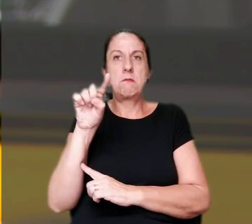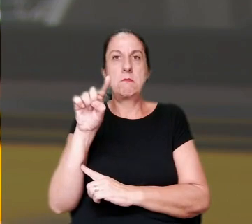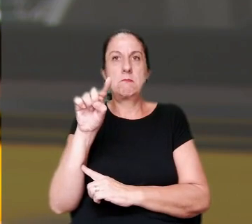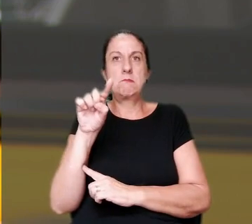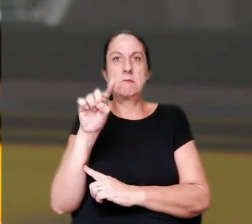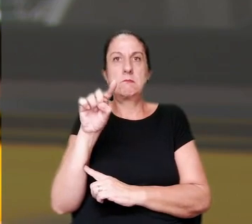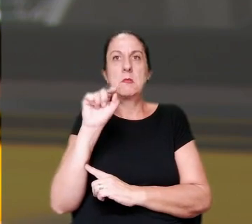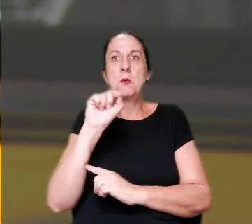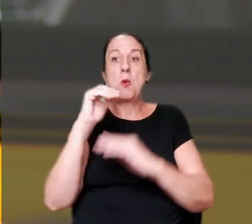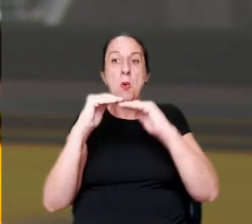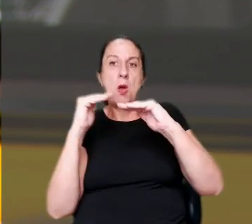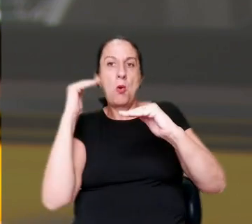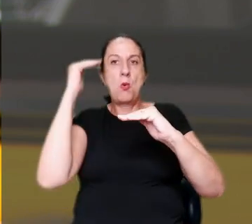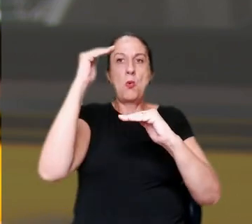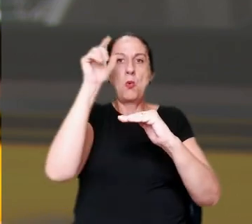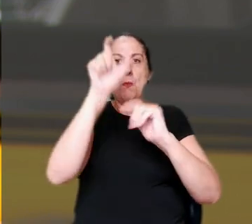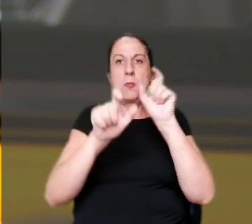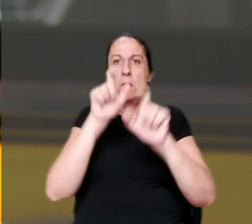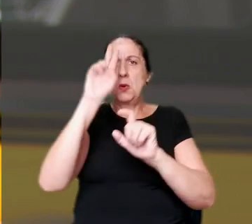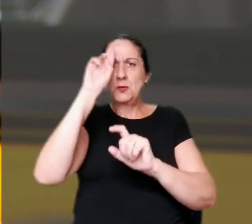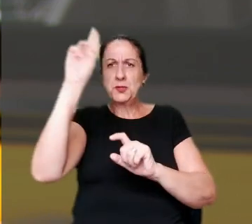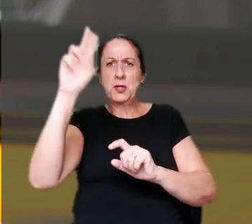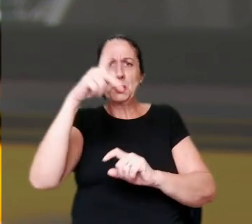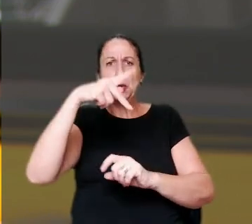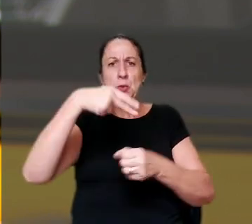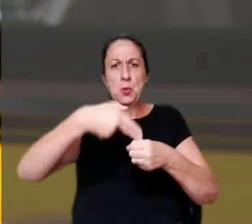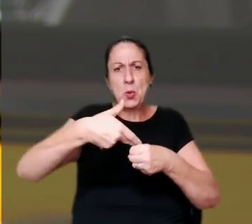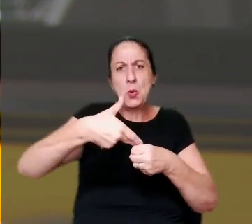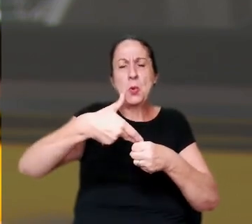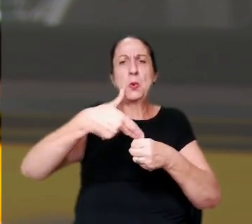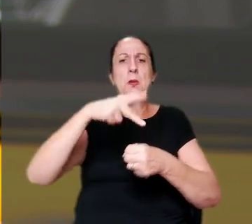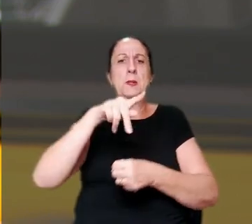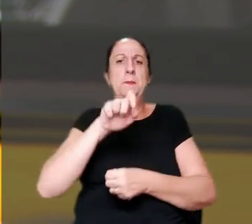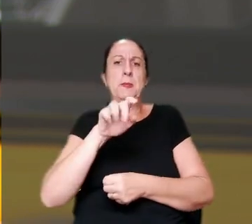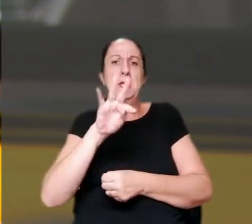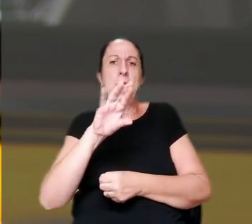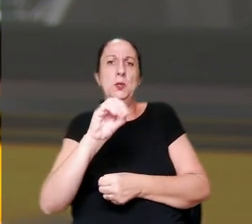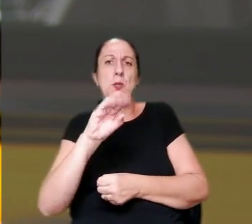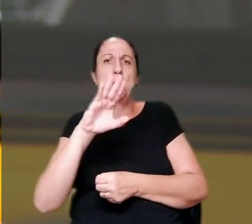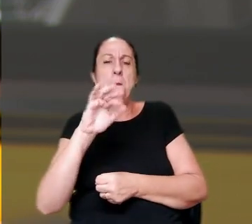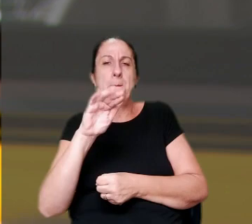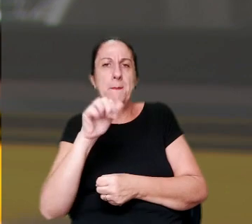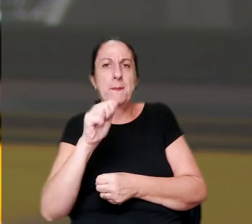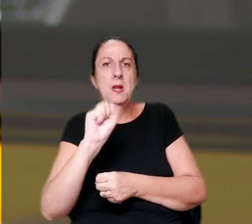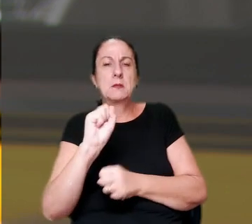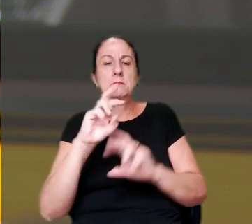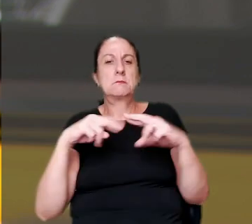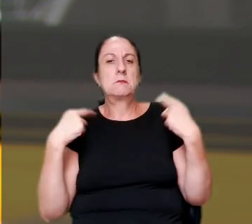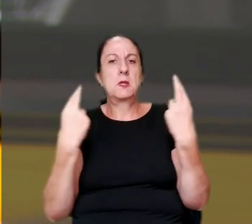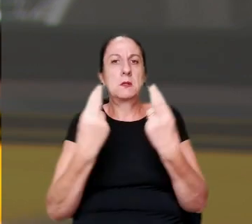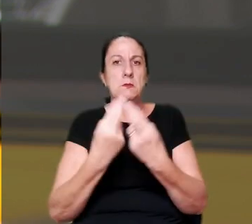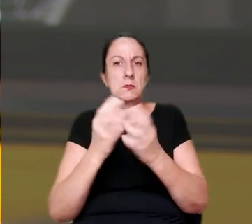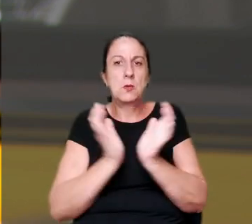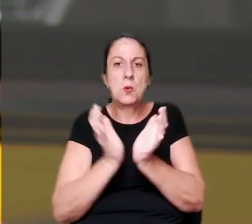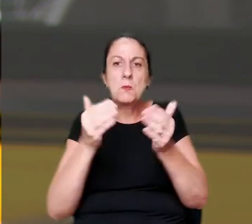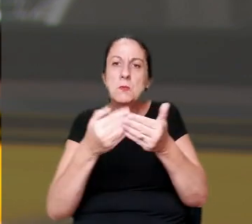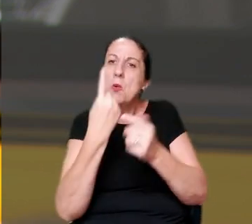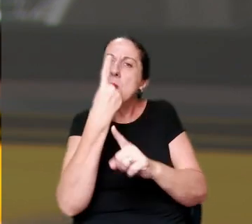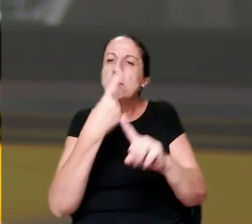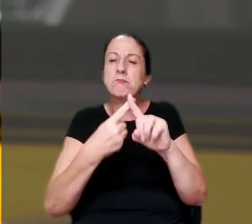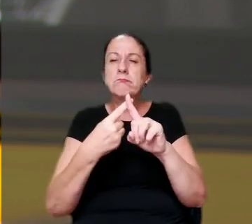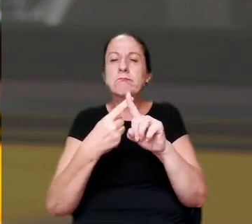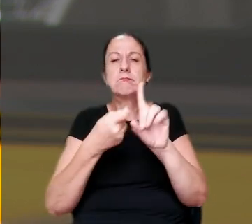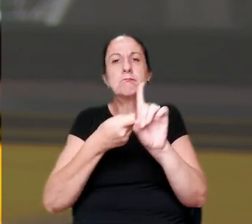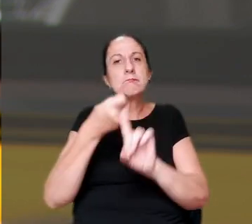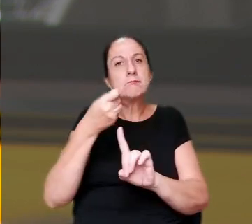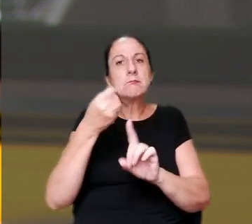né, com autoridades, diretores da Petrobras, tudo isso e tal. A comissão se